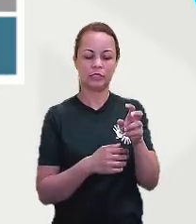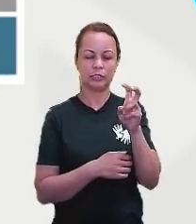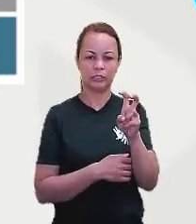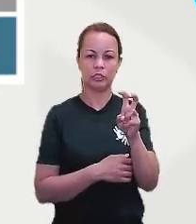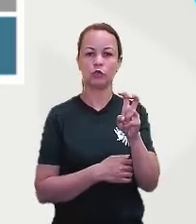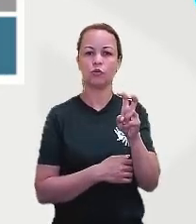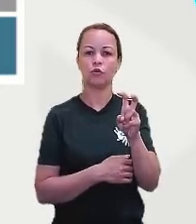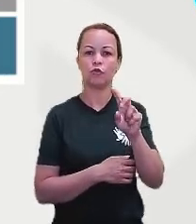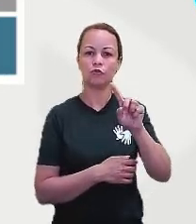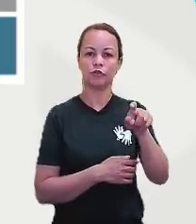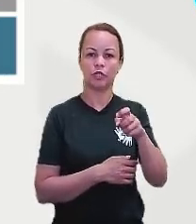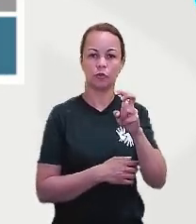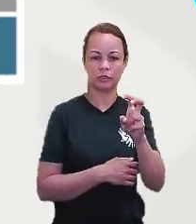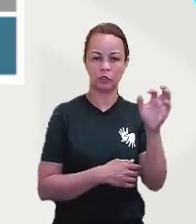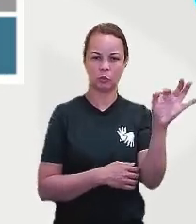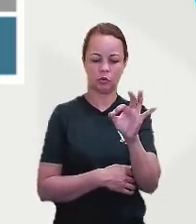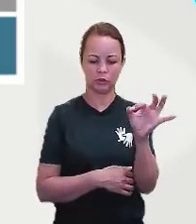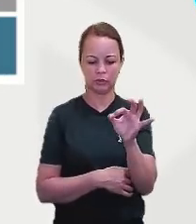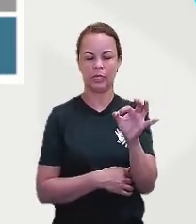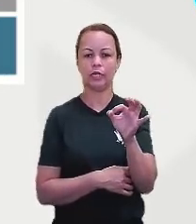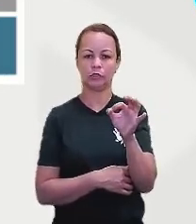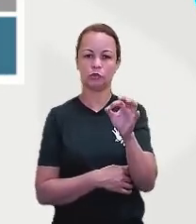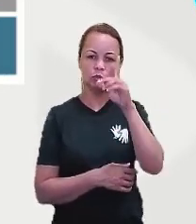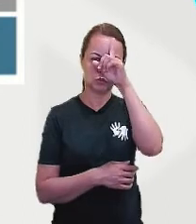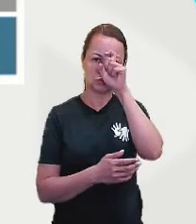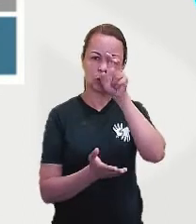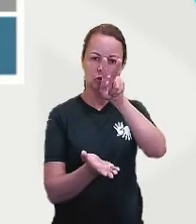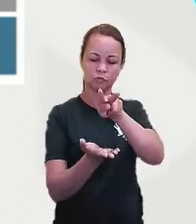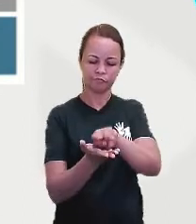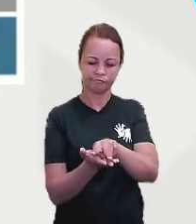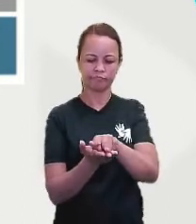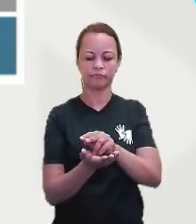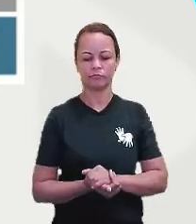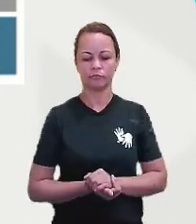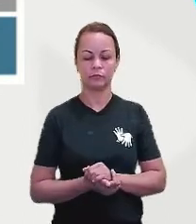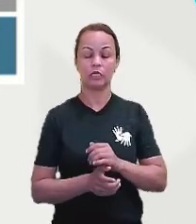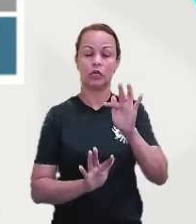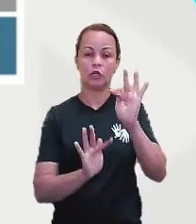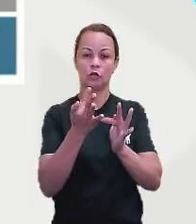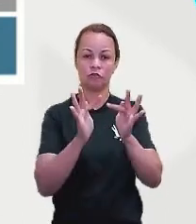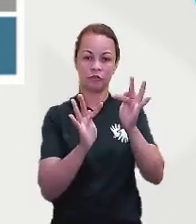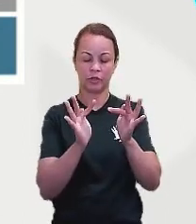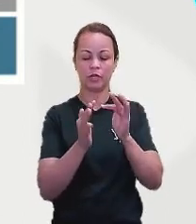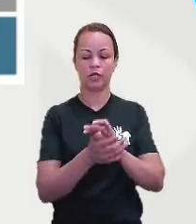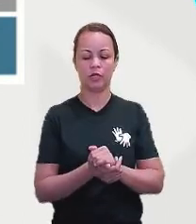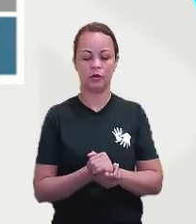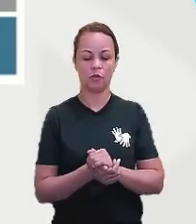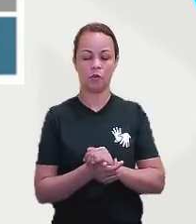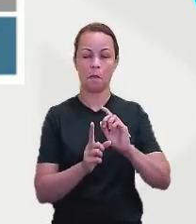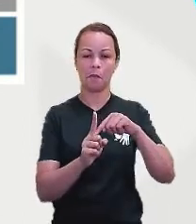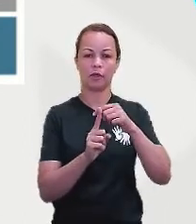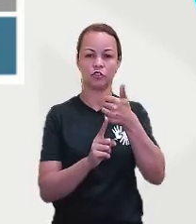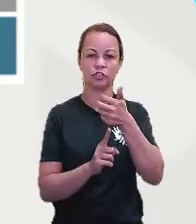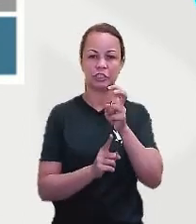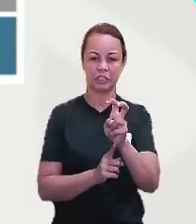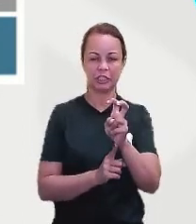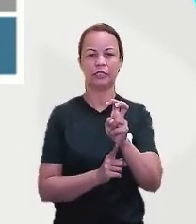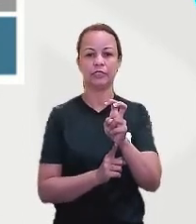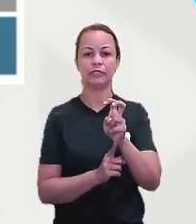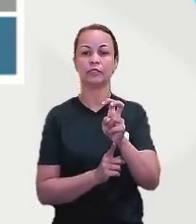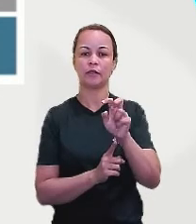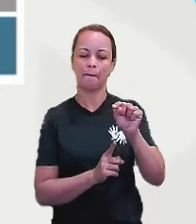5,5% dos leitos do nosso Sistema Único de Saúde. No mês de fevereiro, mais de 15 mil pessoas foram